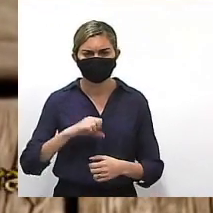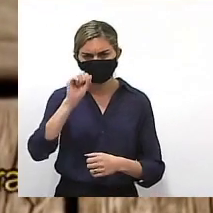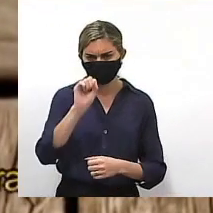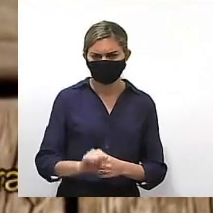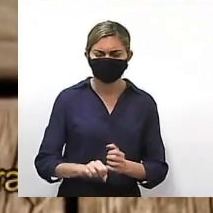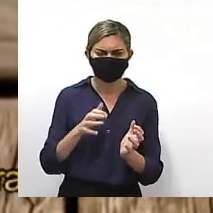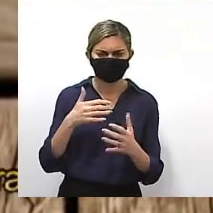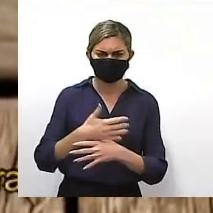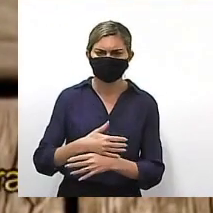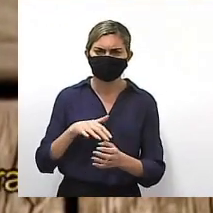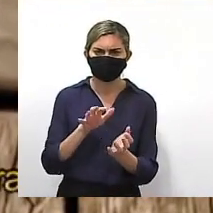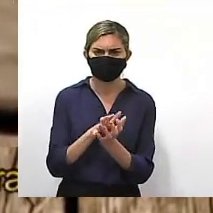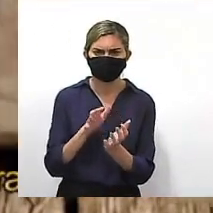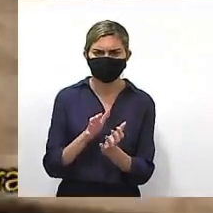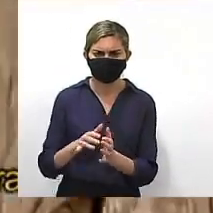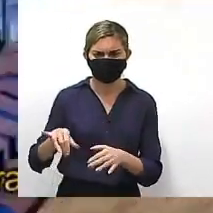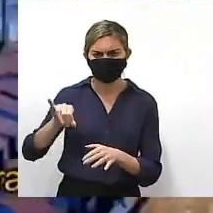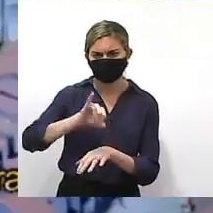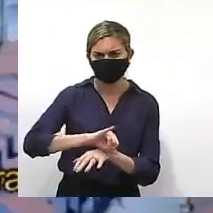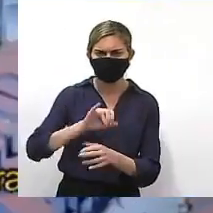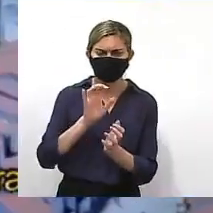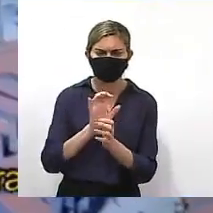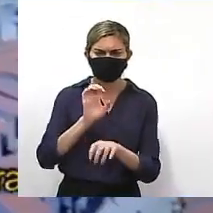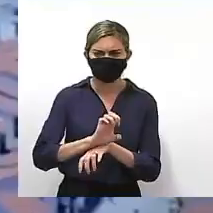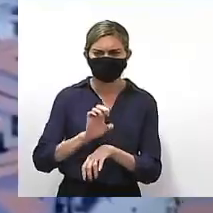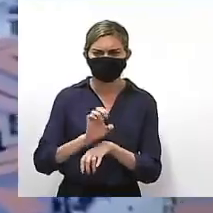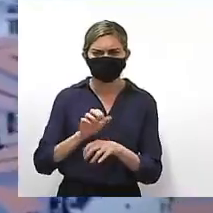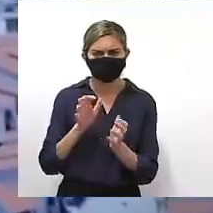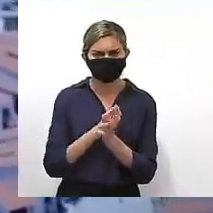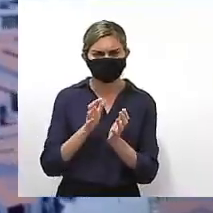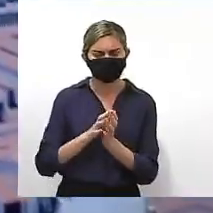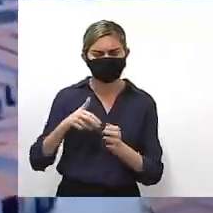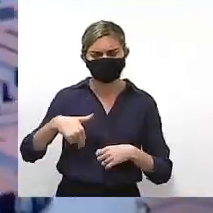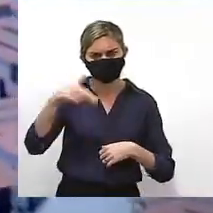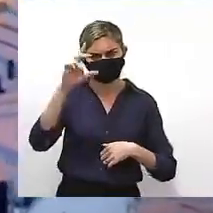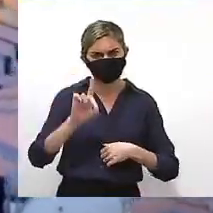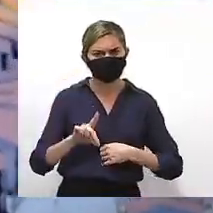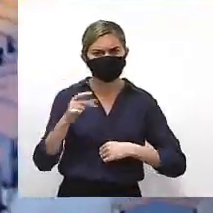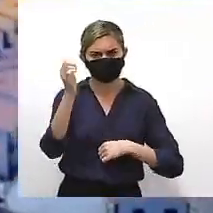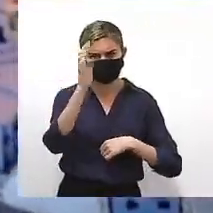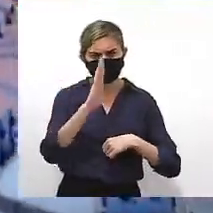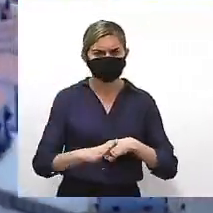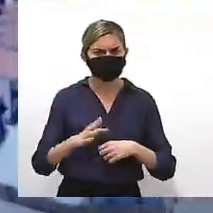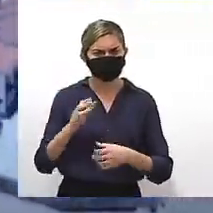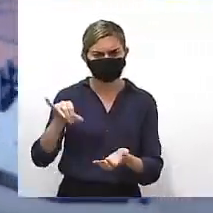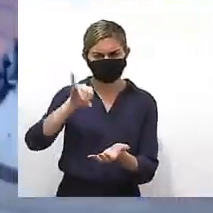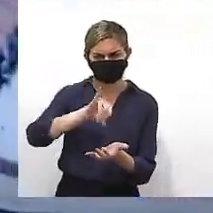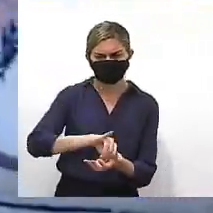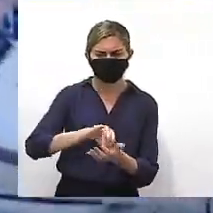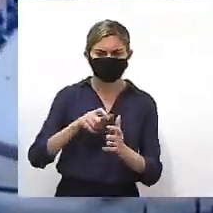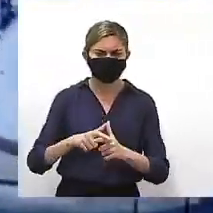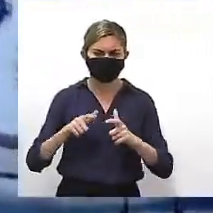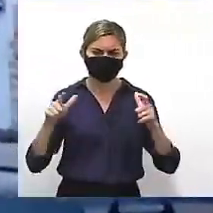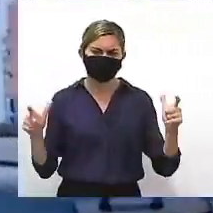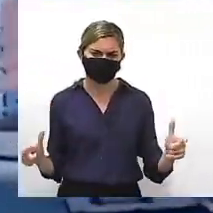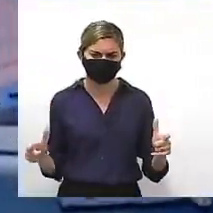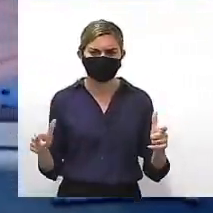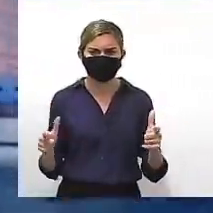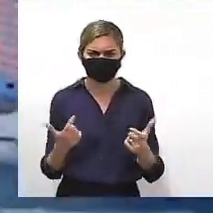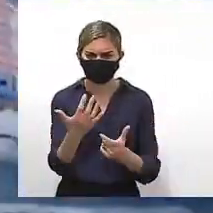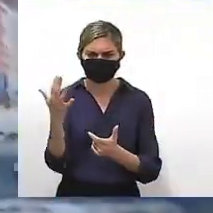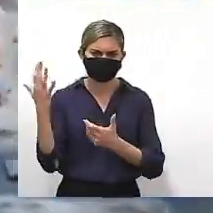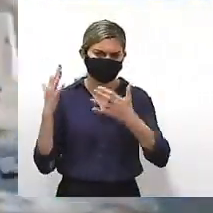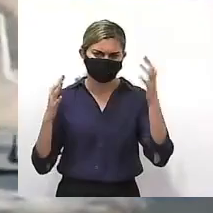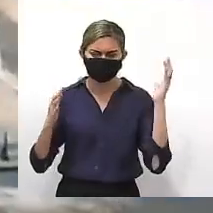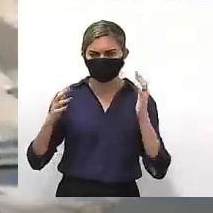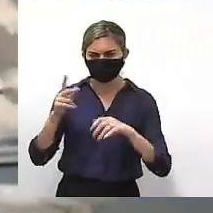Recife, capital do estado de Pernambuco, nordeste do Brasil, a Ilha de Deus está inserida em um dos maiores manguezais urbanos do